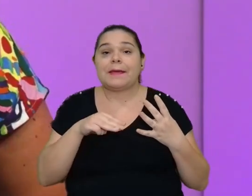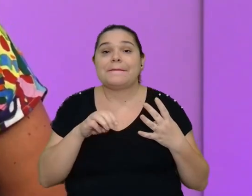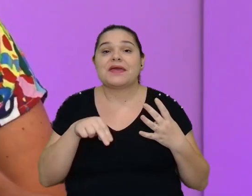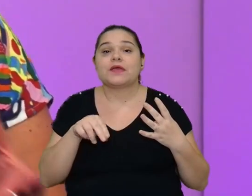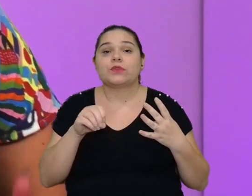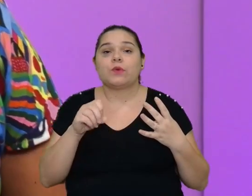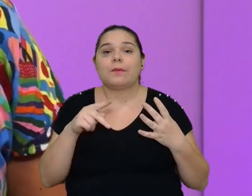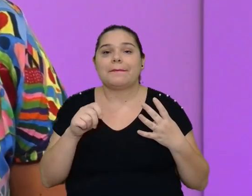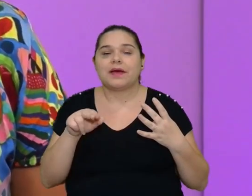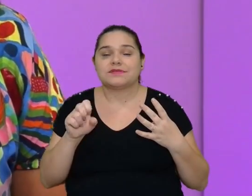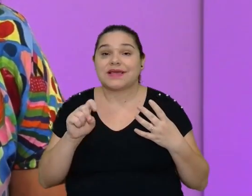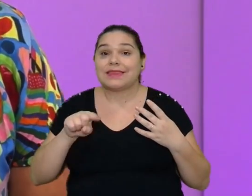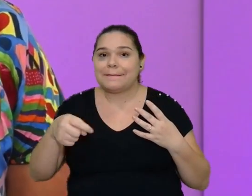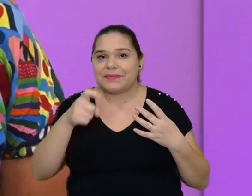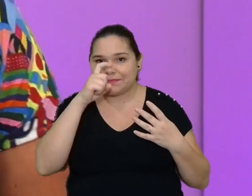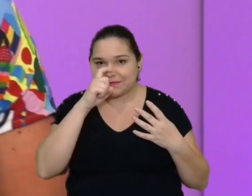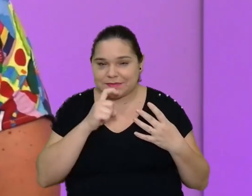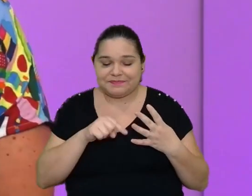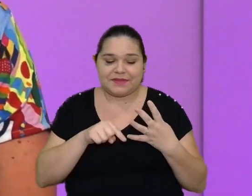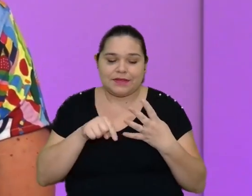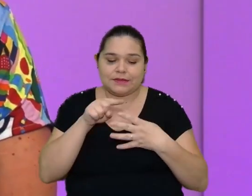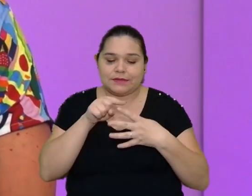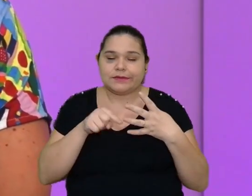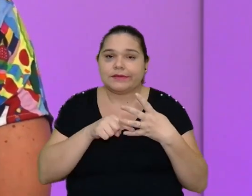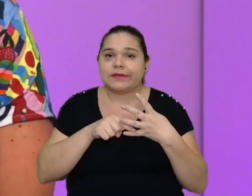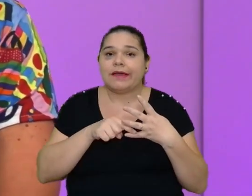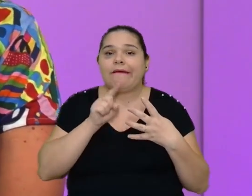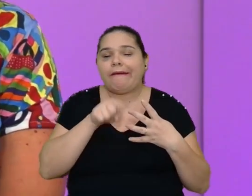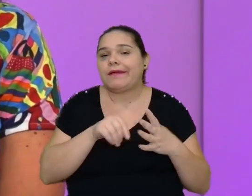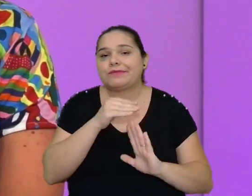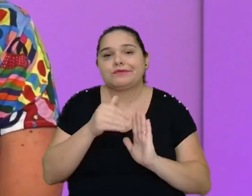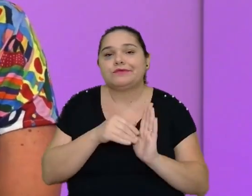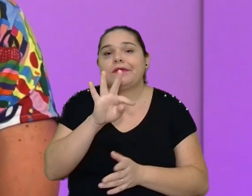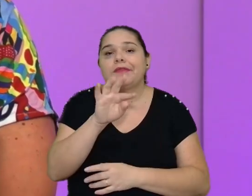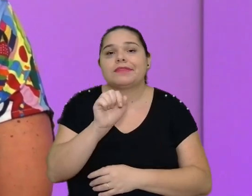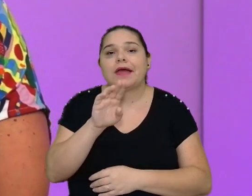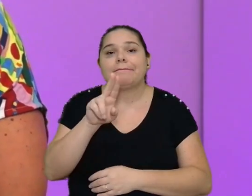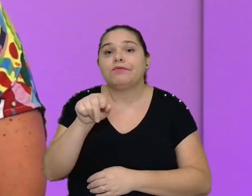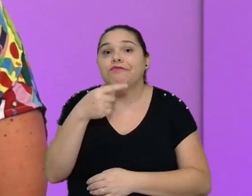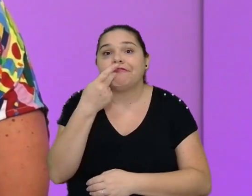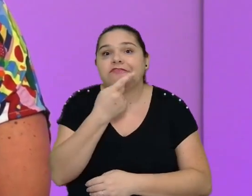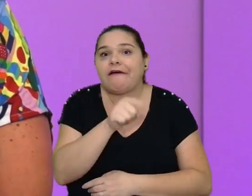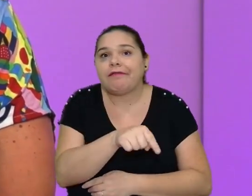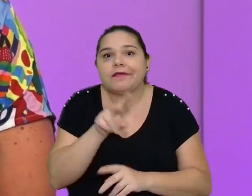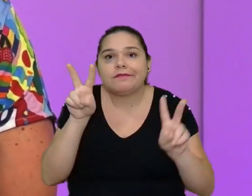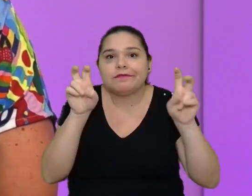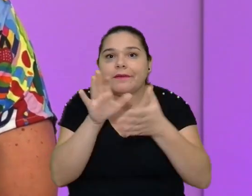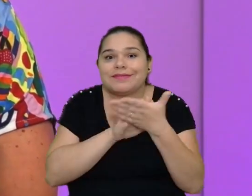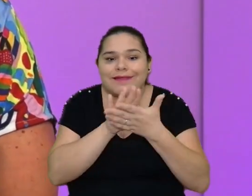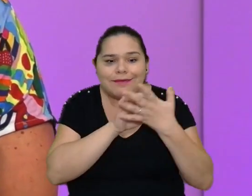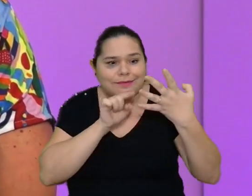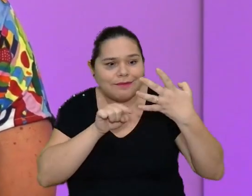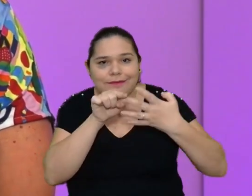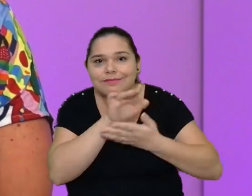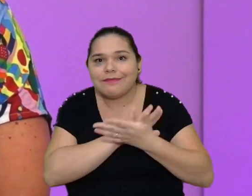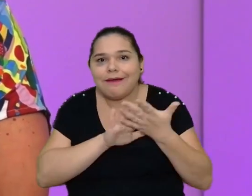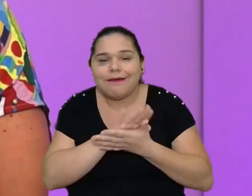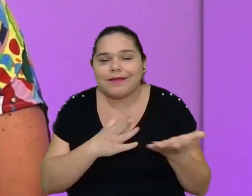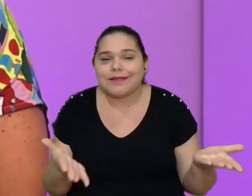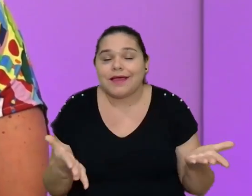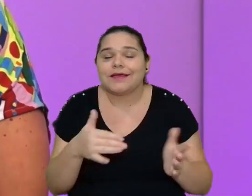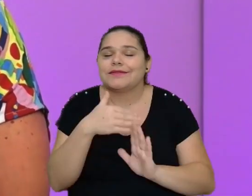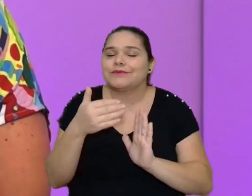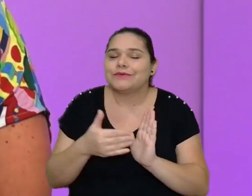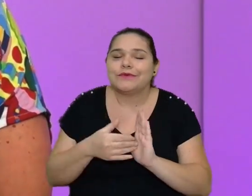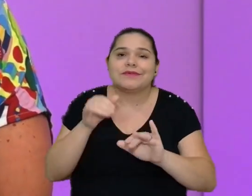isso é resultado da sociedade que a gente vive, que a gente não fala sobre isso, é para nós mesmos. Então, acho que toda essa parte de informação, o